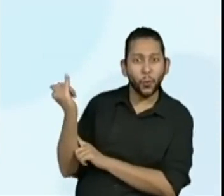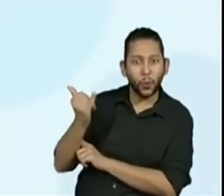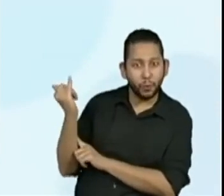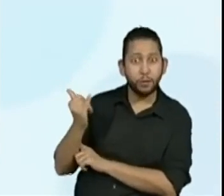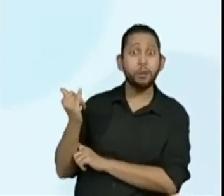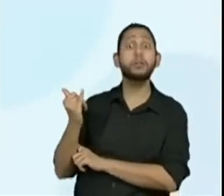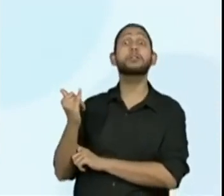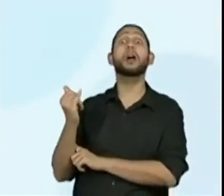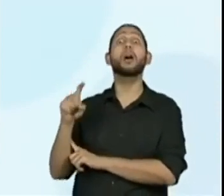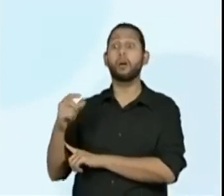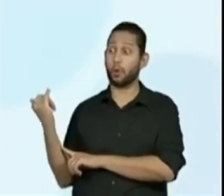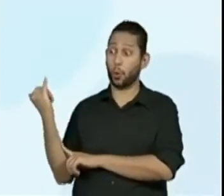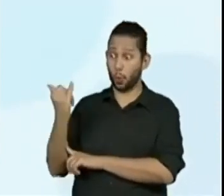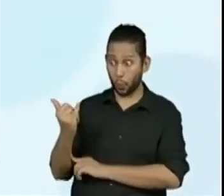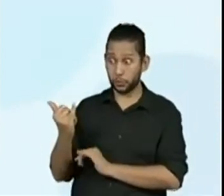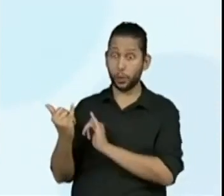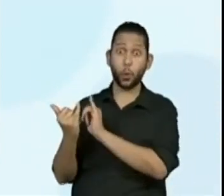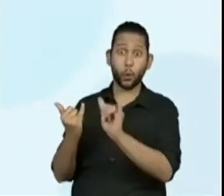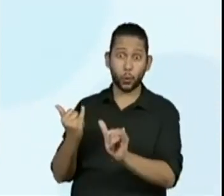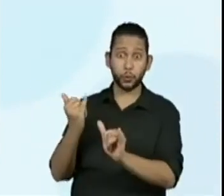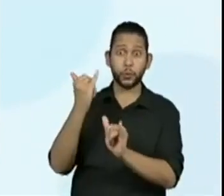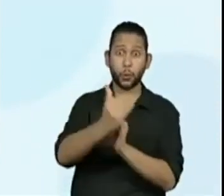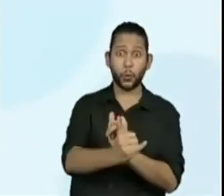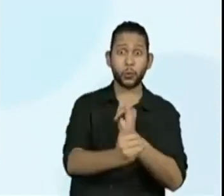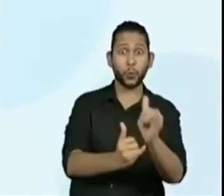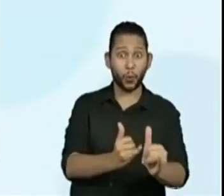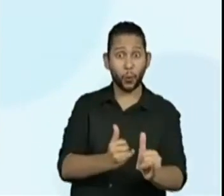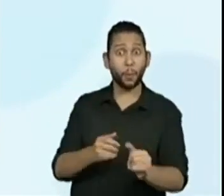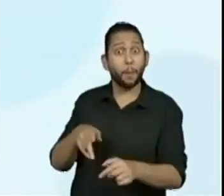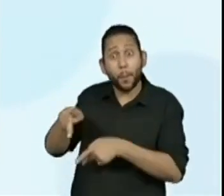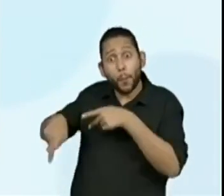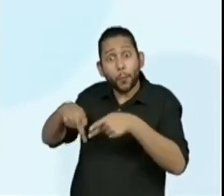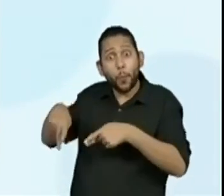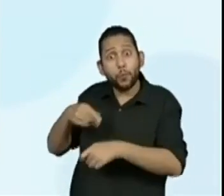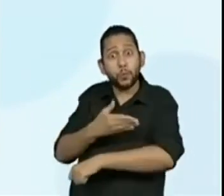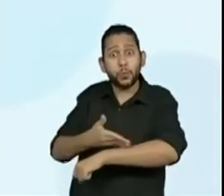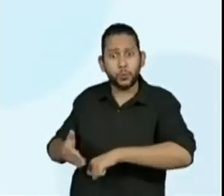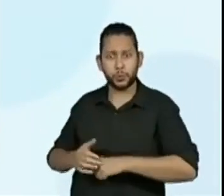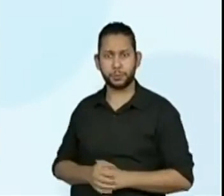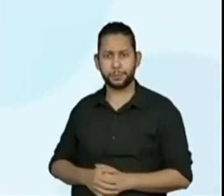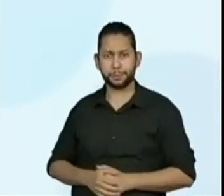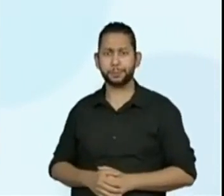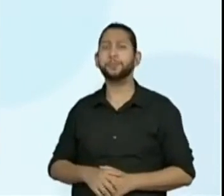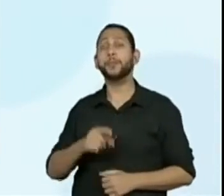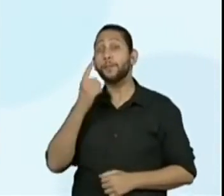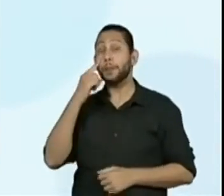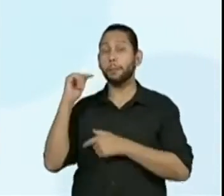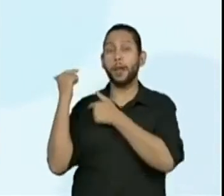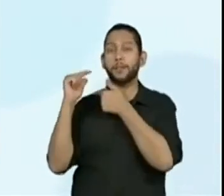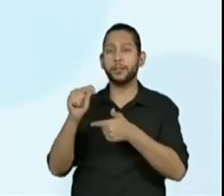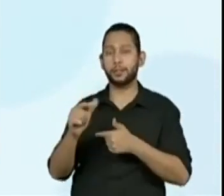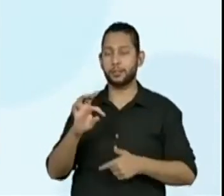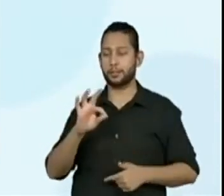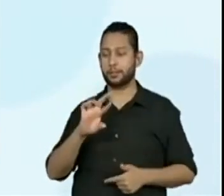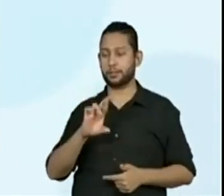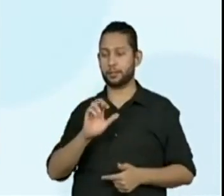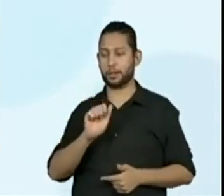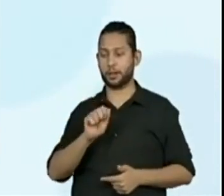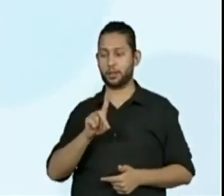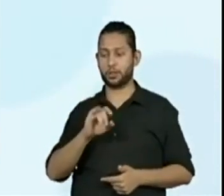de contos populares. O que é tradição oral? Será que eles sabem?